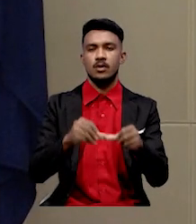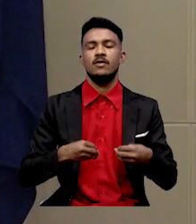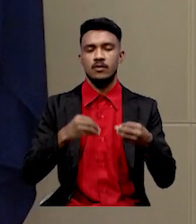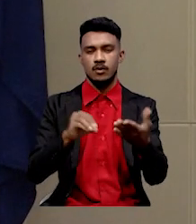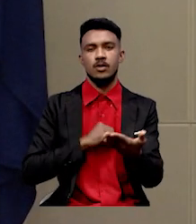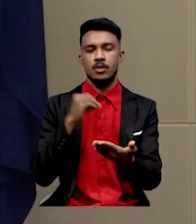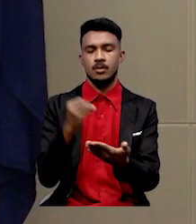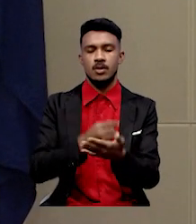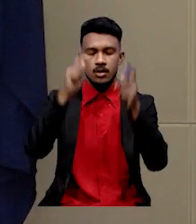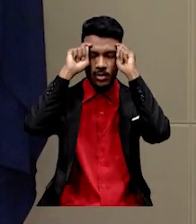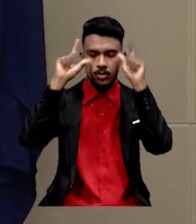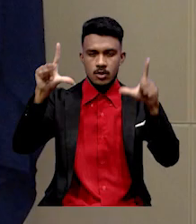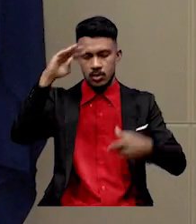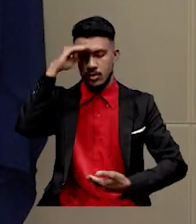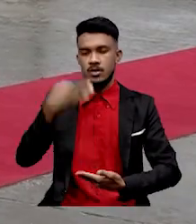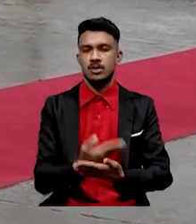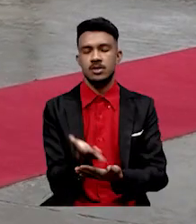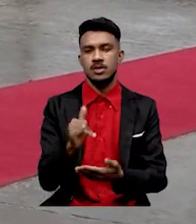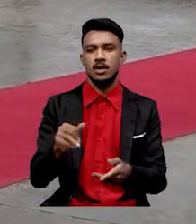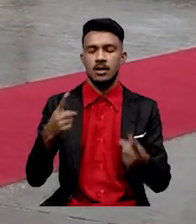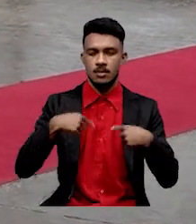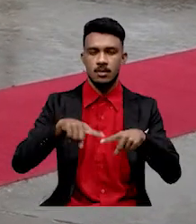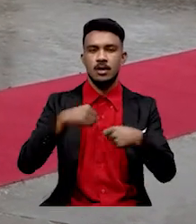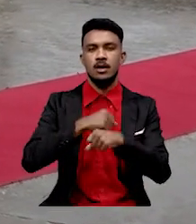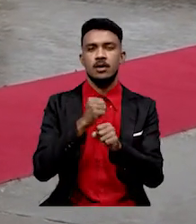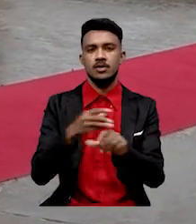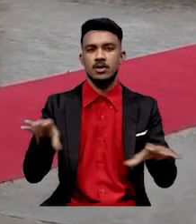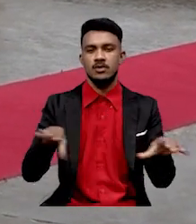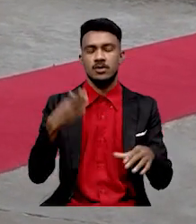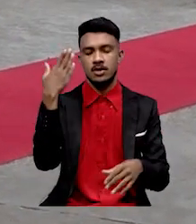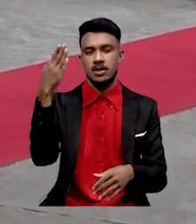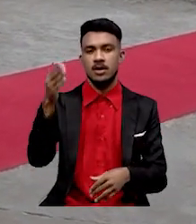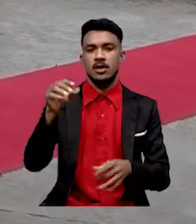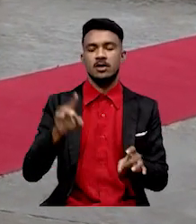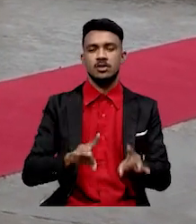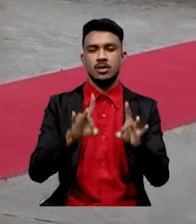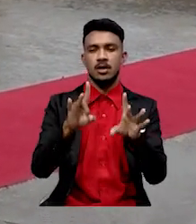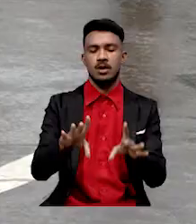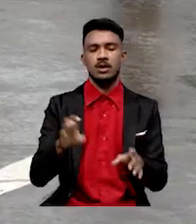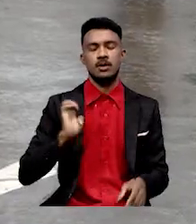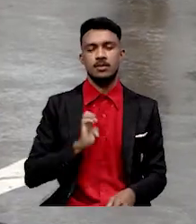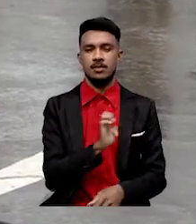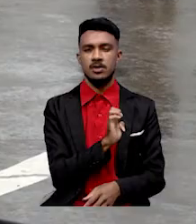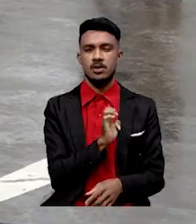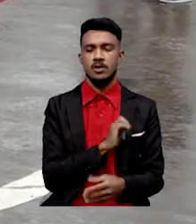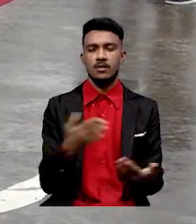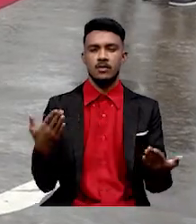Oansira, para o serviço e a Austrália, lhe russe programa trabalhador sazonal. Embaixador FOUM nem se halau